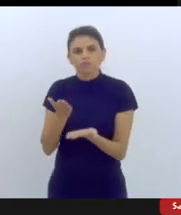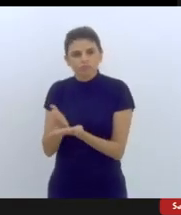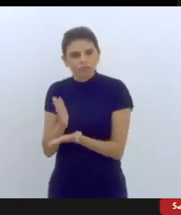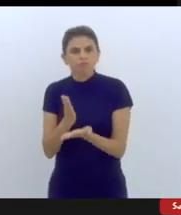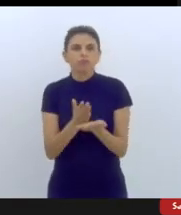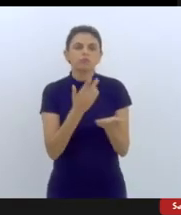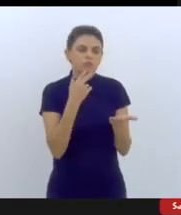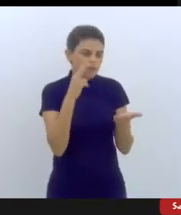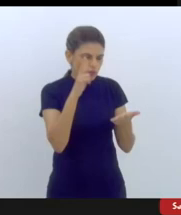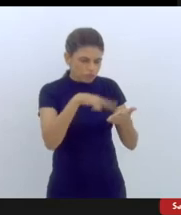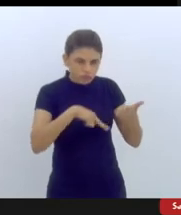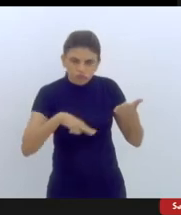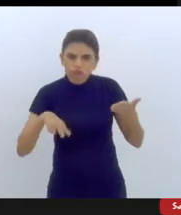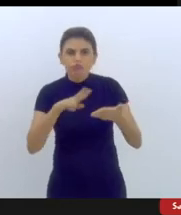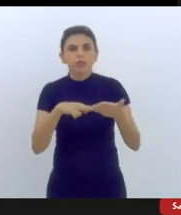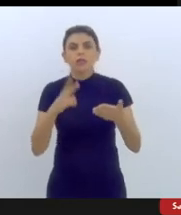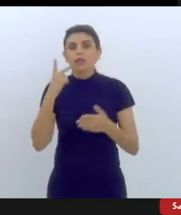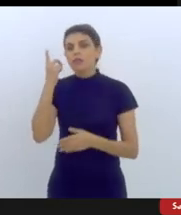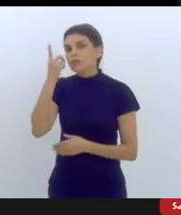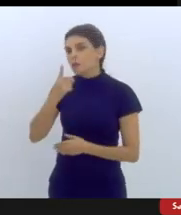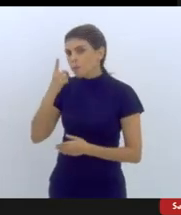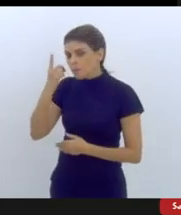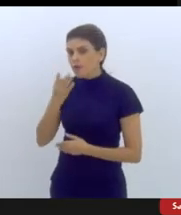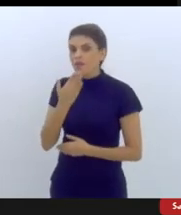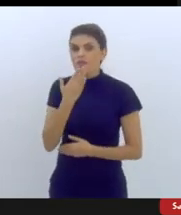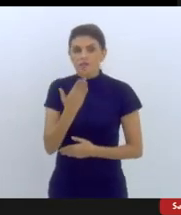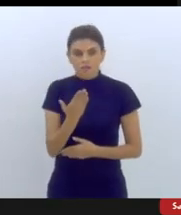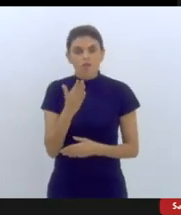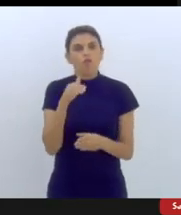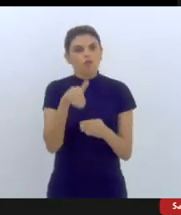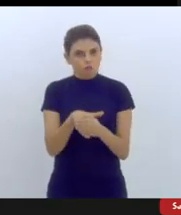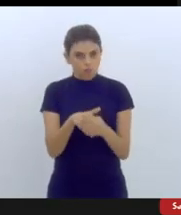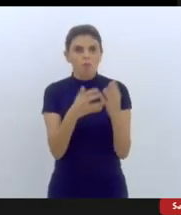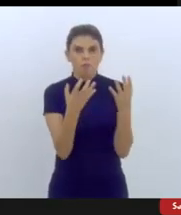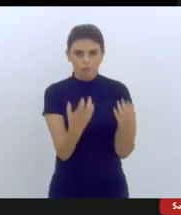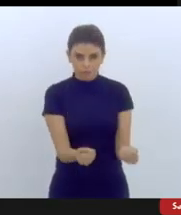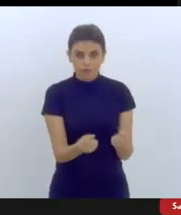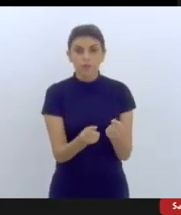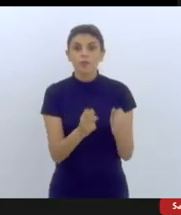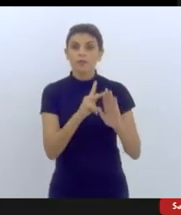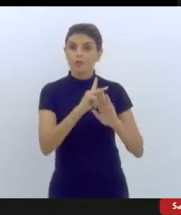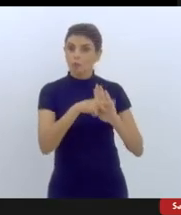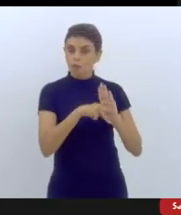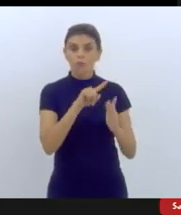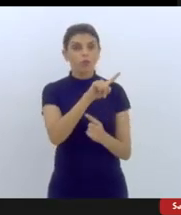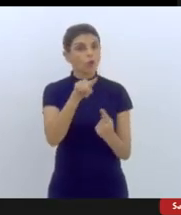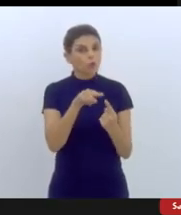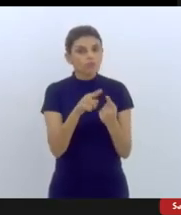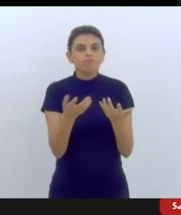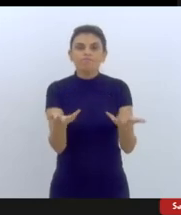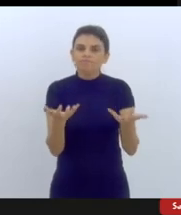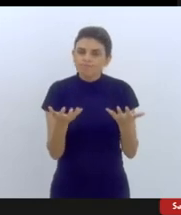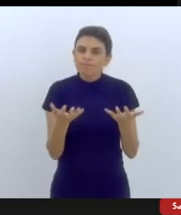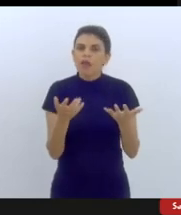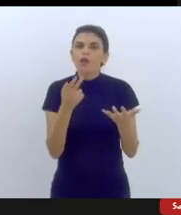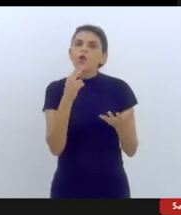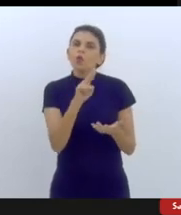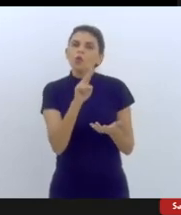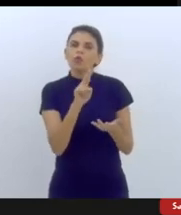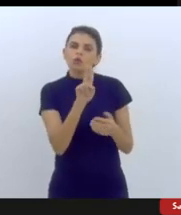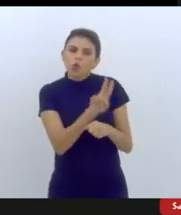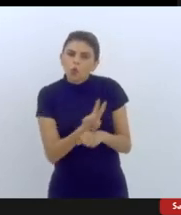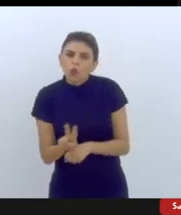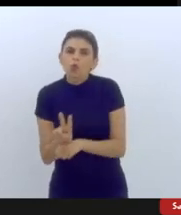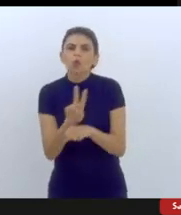deputados e deputadas que votaram a favor. Esse projeto tem o objetivo de cuidar melhor e cada